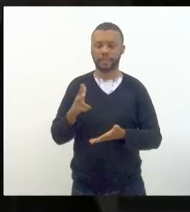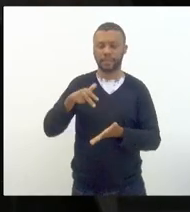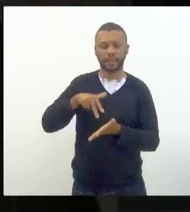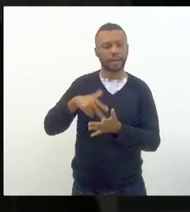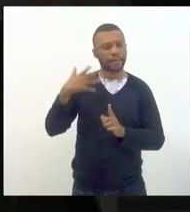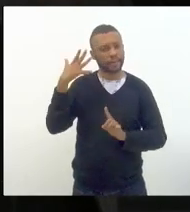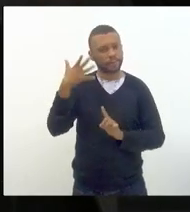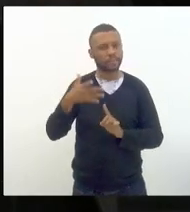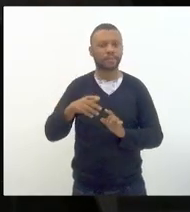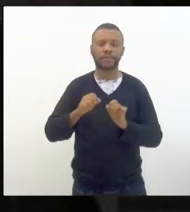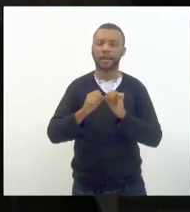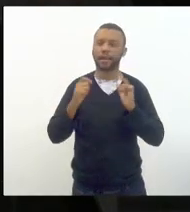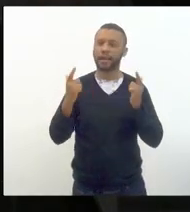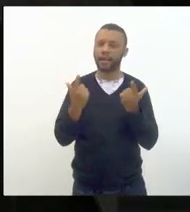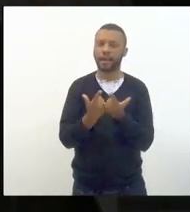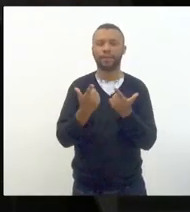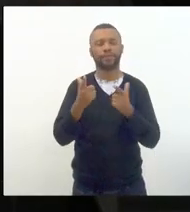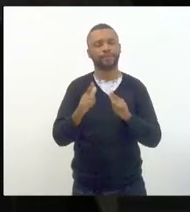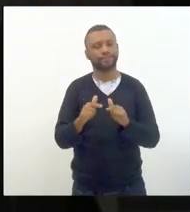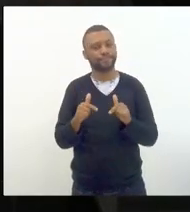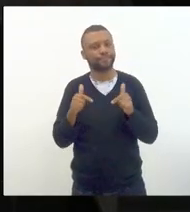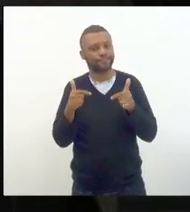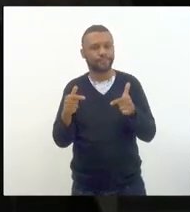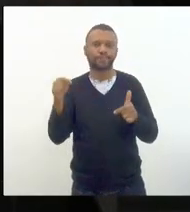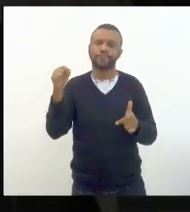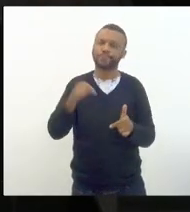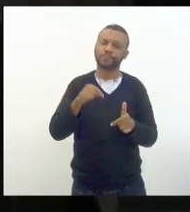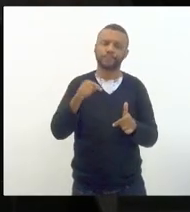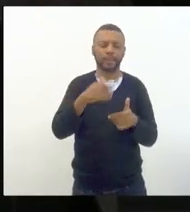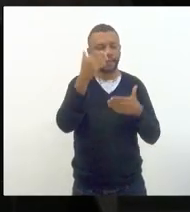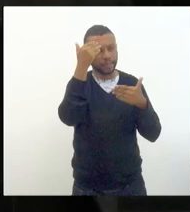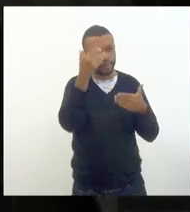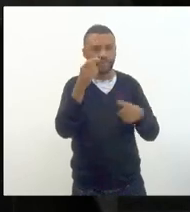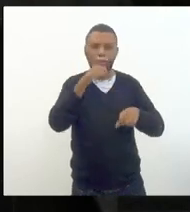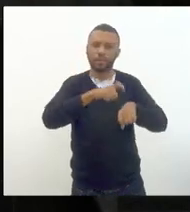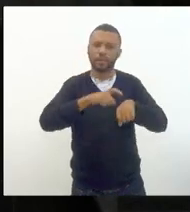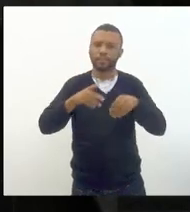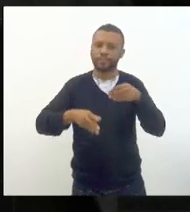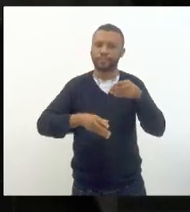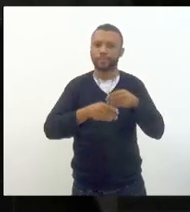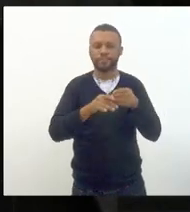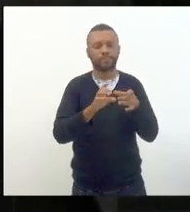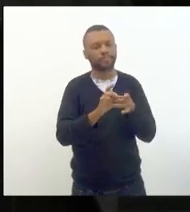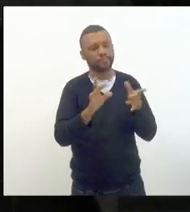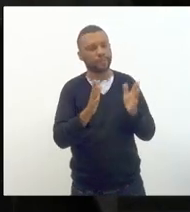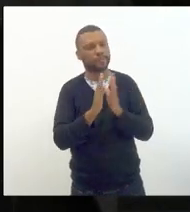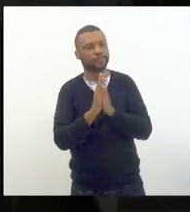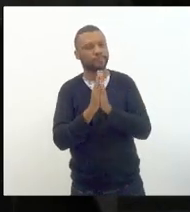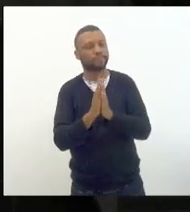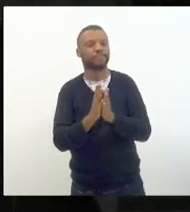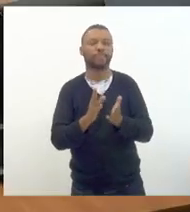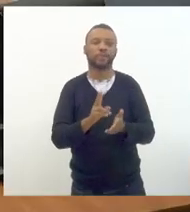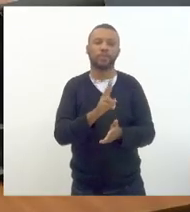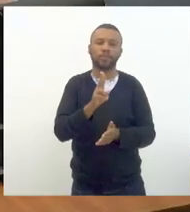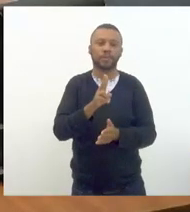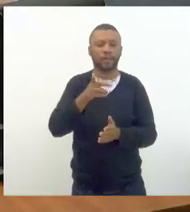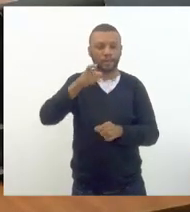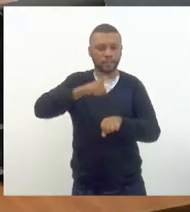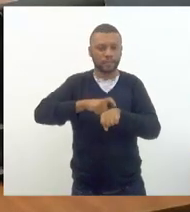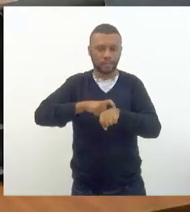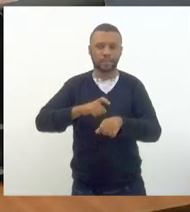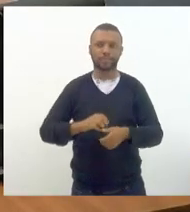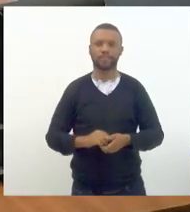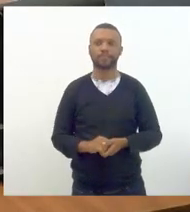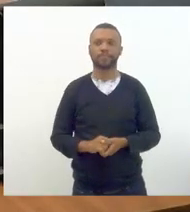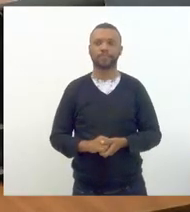na Tribuna da alerj então eu faço aqui essa manifestação aguarde-se a vossa excelência é pelo tempo que me permitiu eu uso aqui na Tribuna